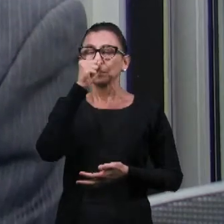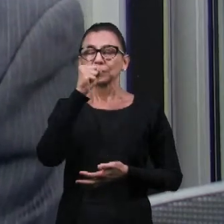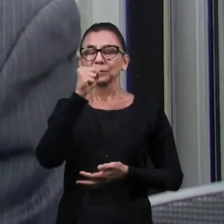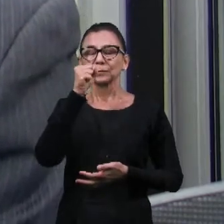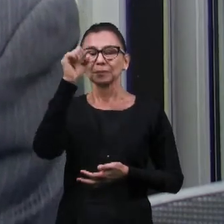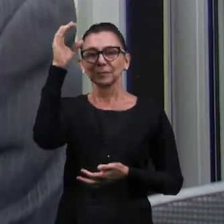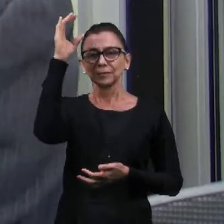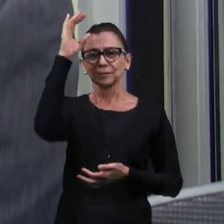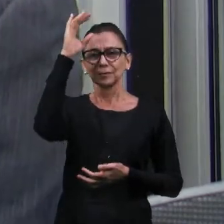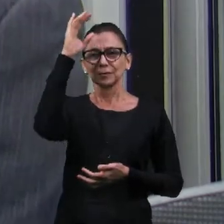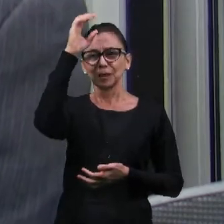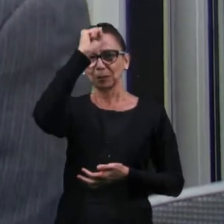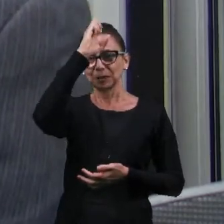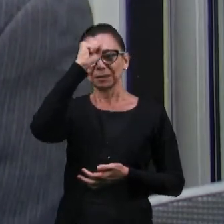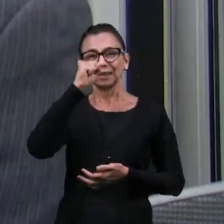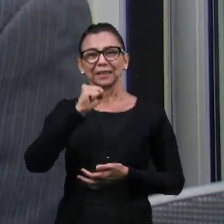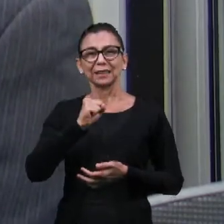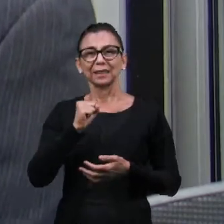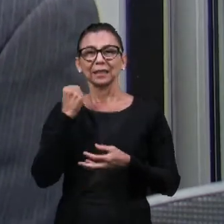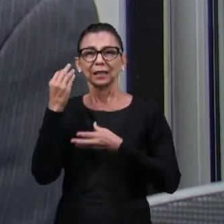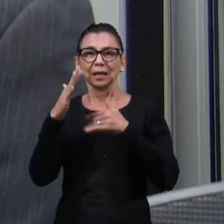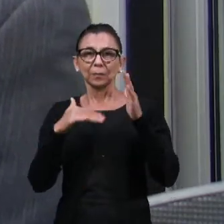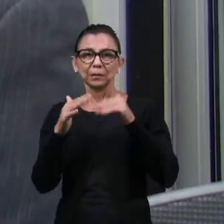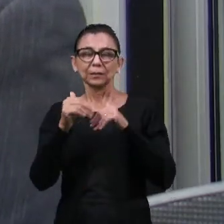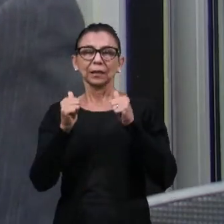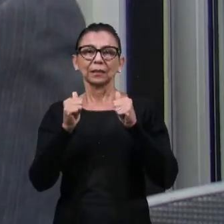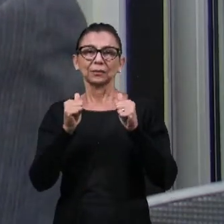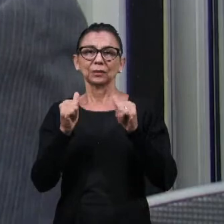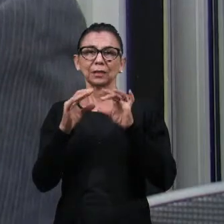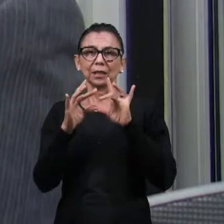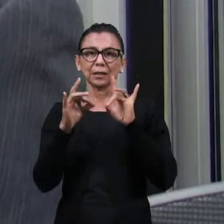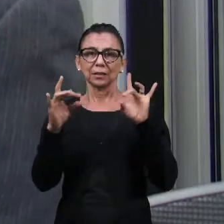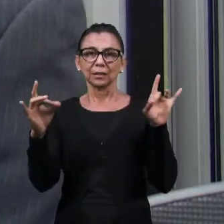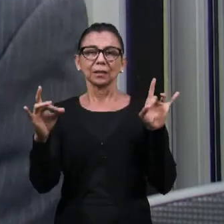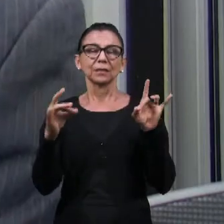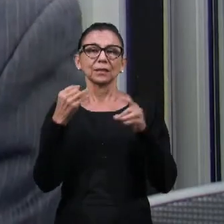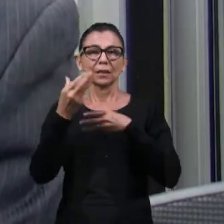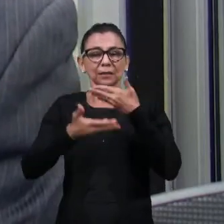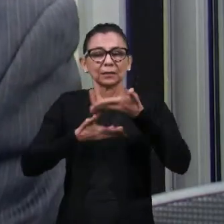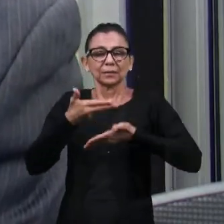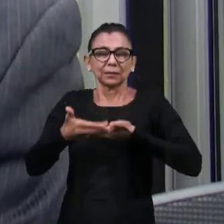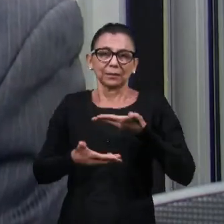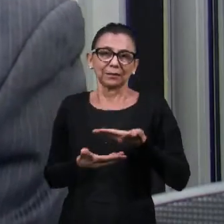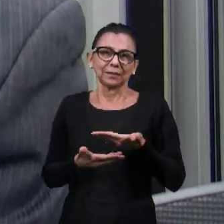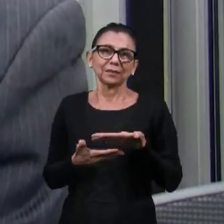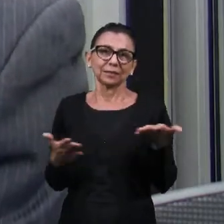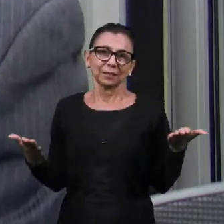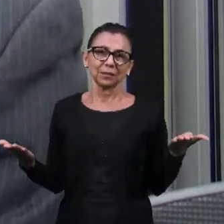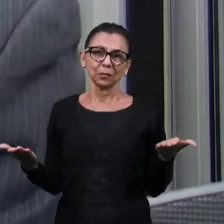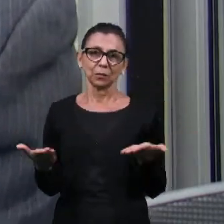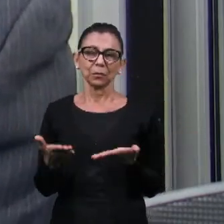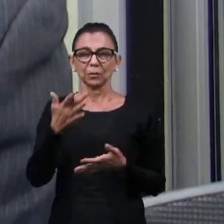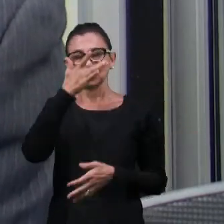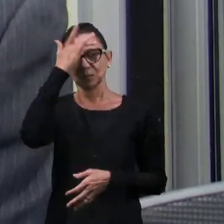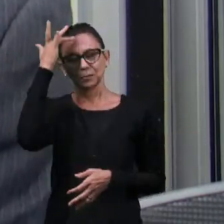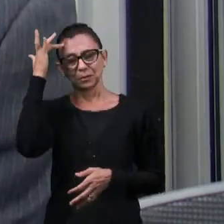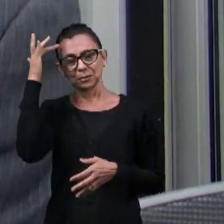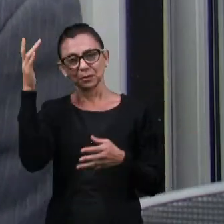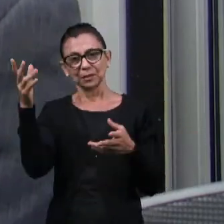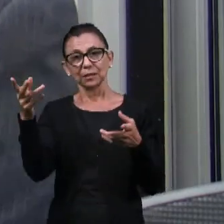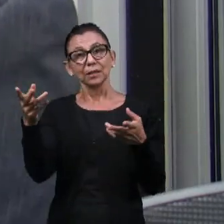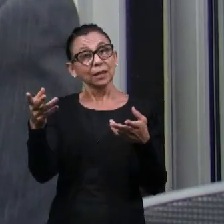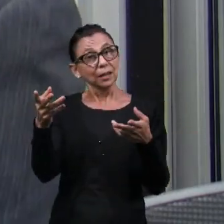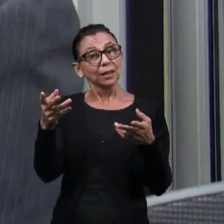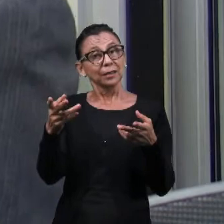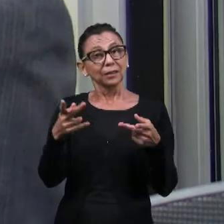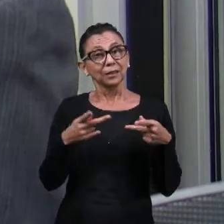Deus o resultado que colhemos foi maravilhoso, né? Hoje temos pessoas que nos visitam, pessoas na igreja